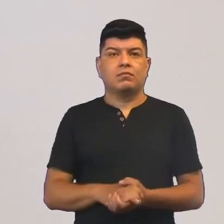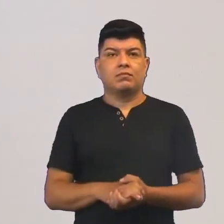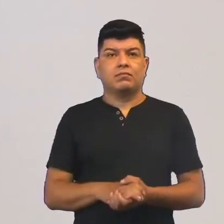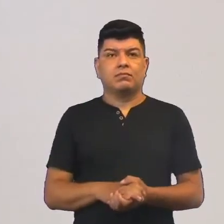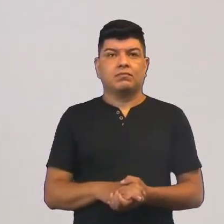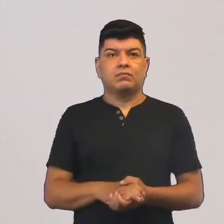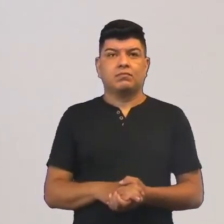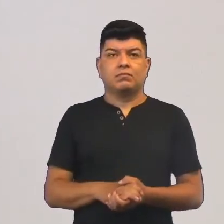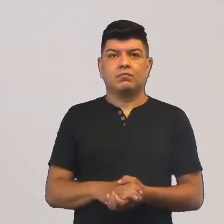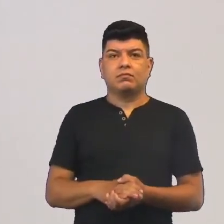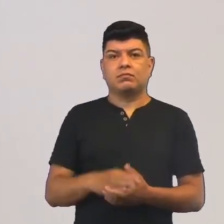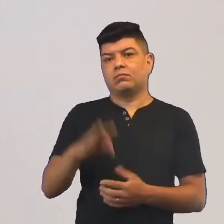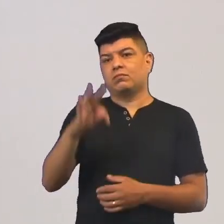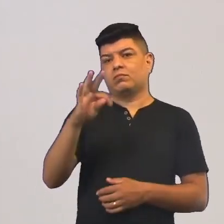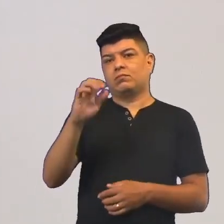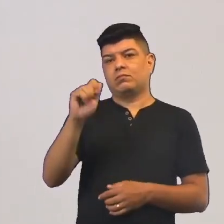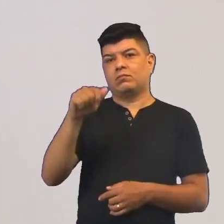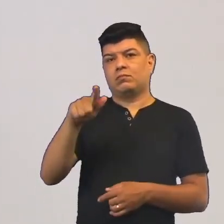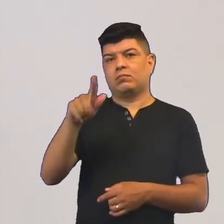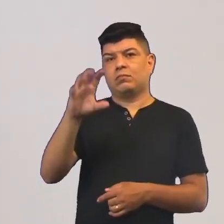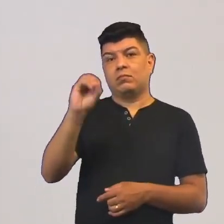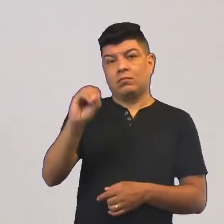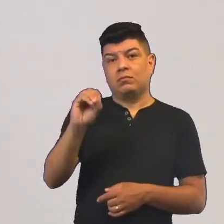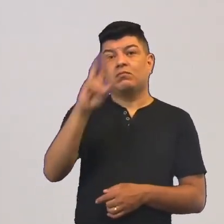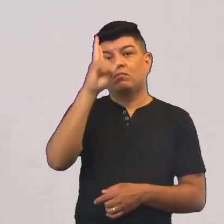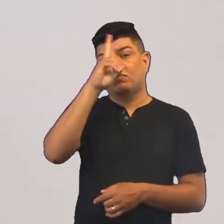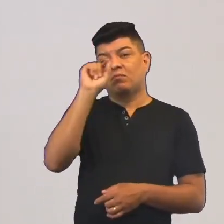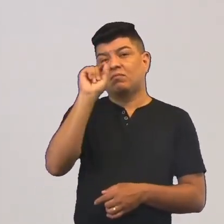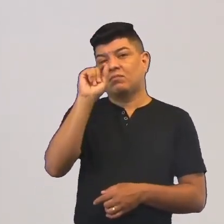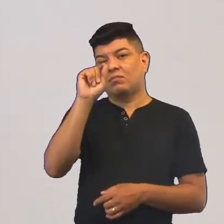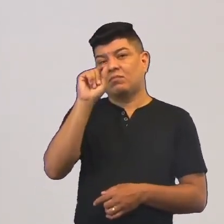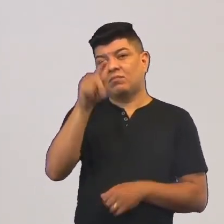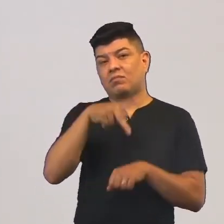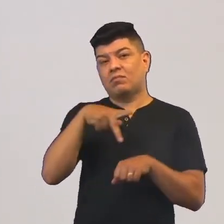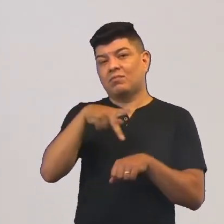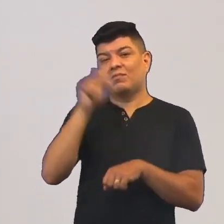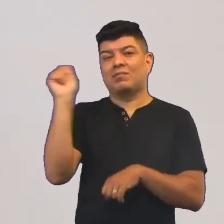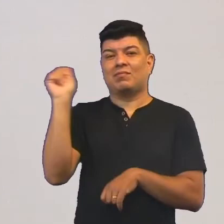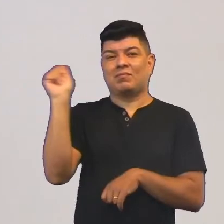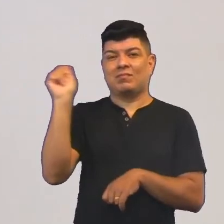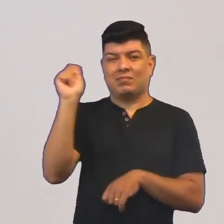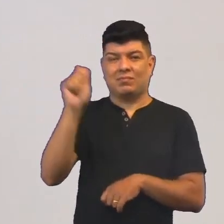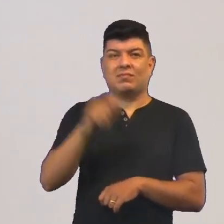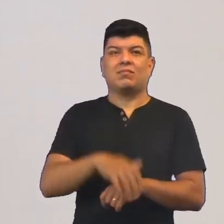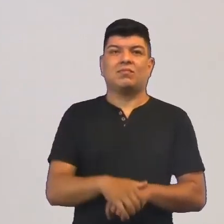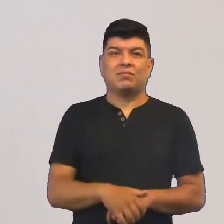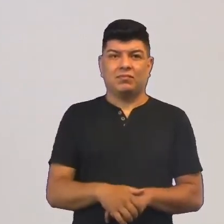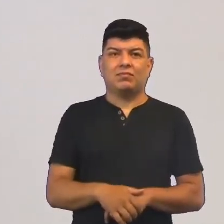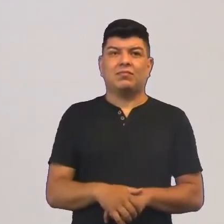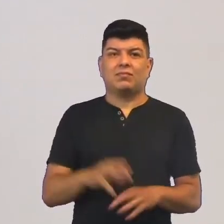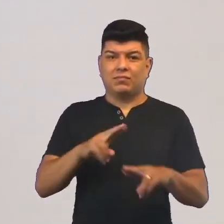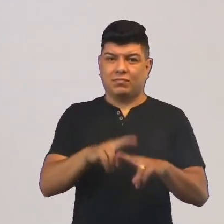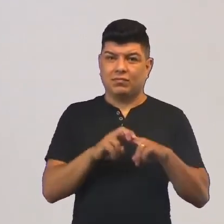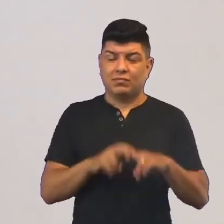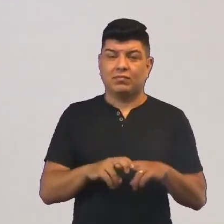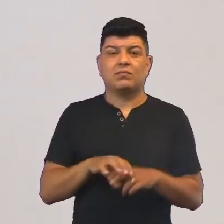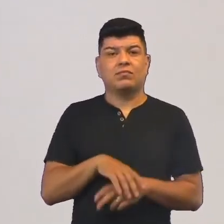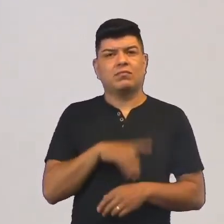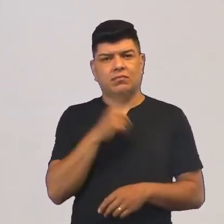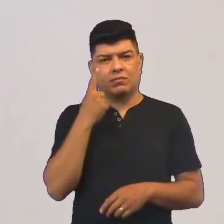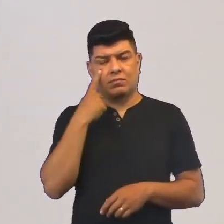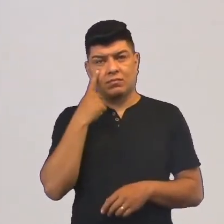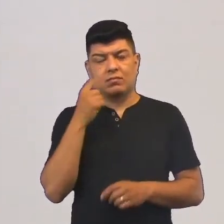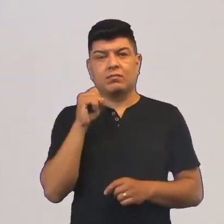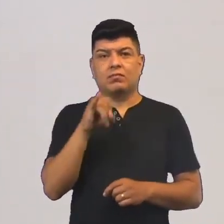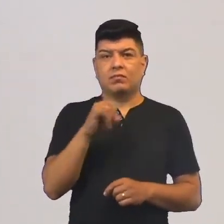né? O tango, quando você ouve tango, você lembra de quem? Da Argentina, né? Então, agora veja